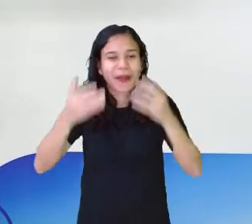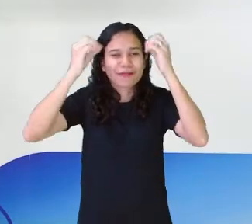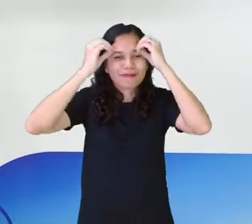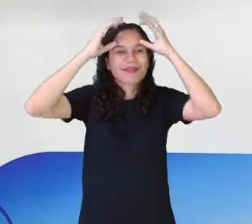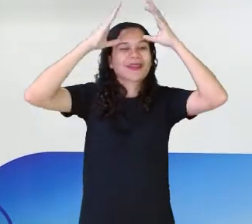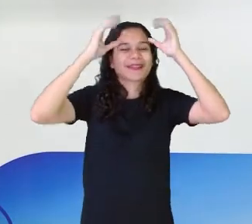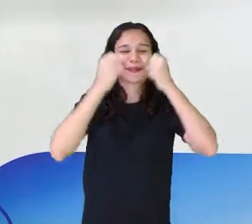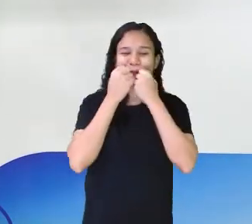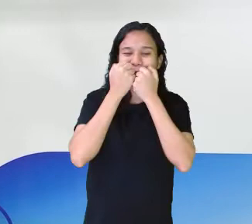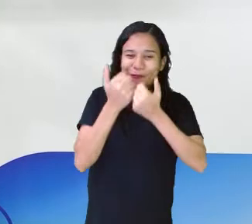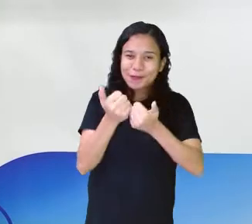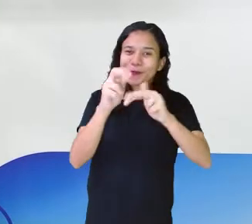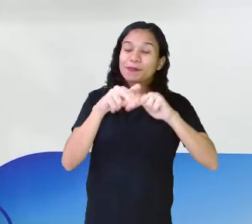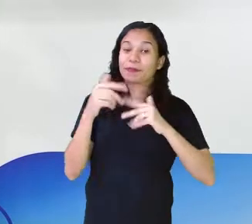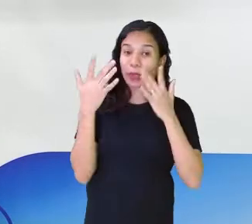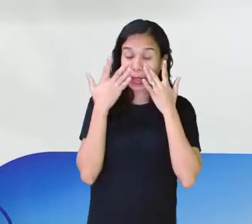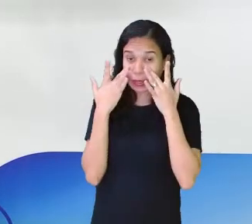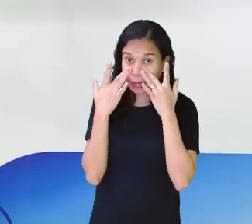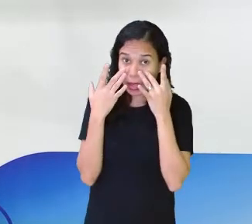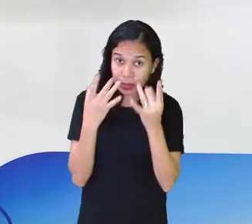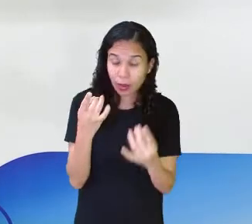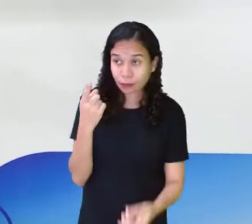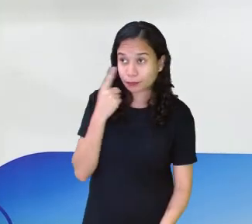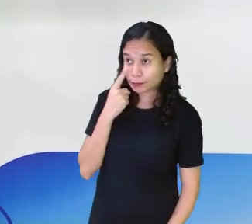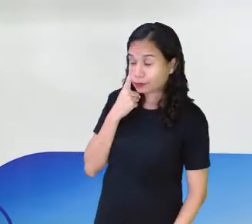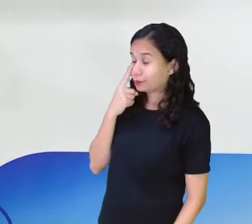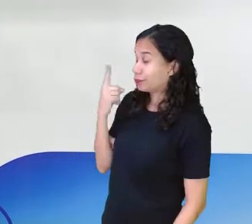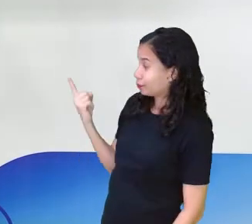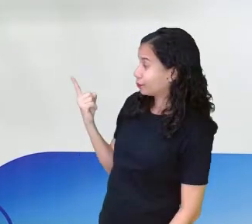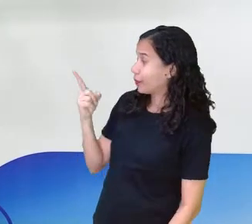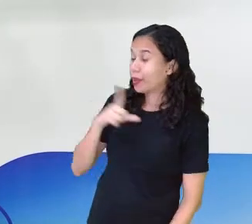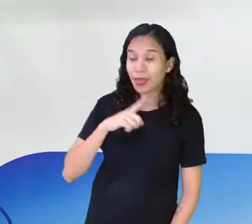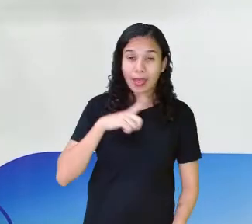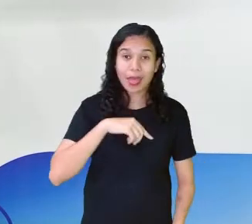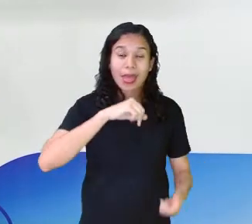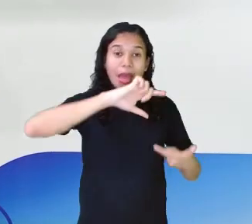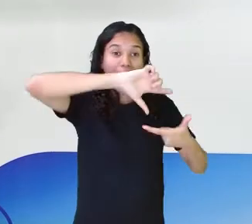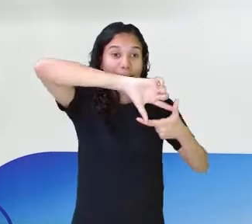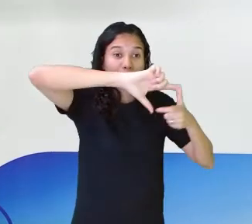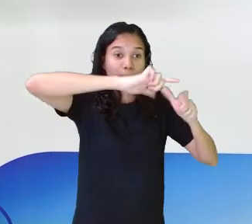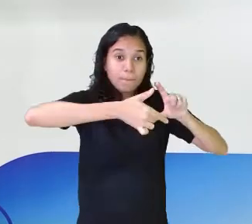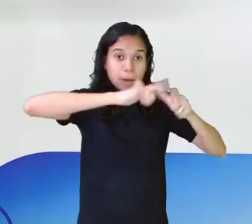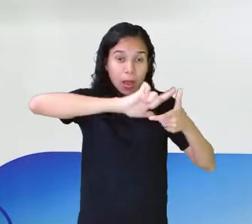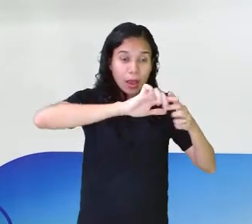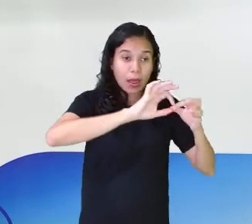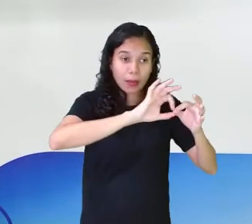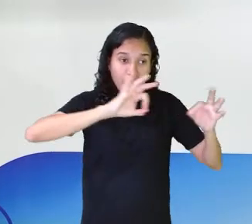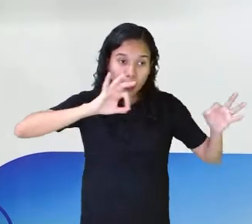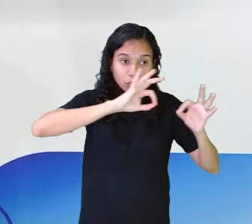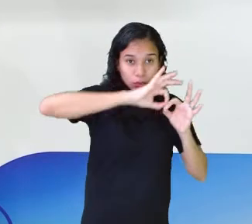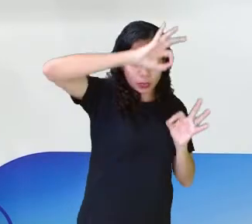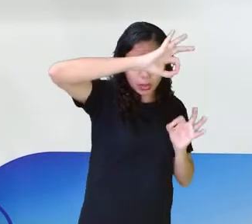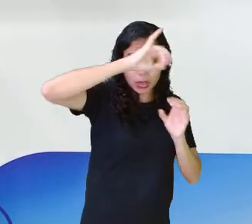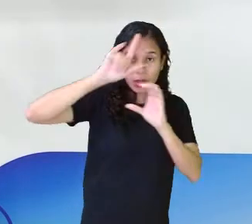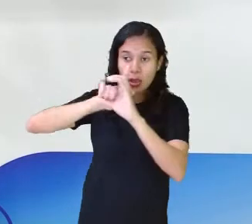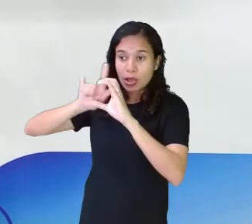ganhando, beleza? Então, presta atenção, figura plana, 2 dimensões, 5º ano, sólido geométrico ou figura espacial,